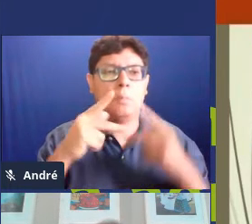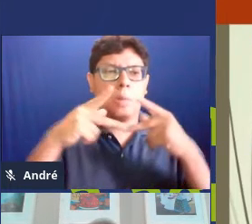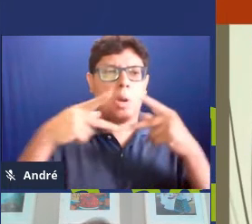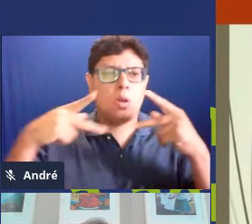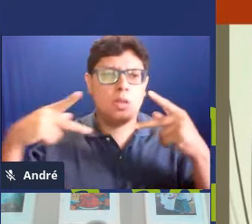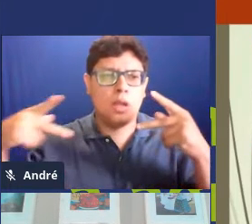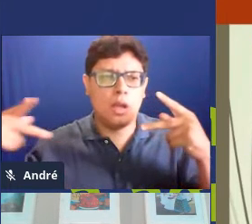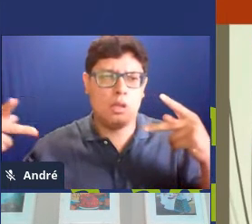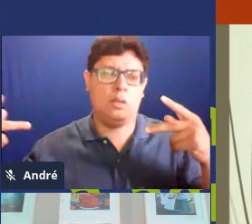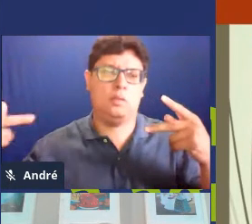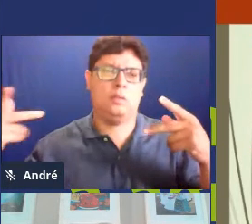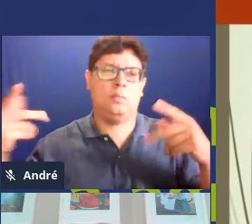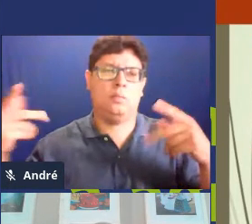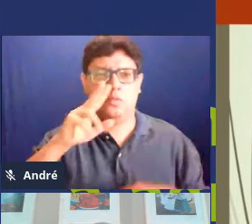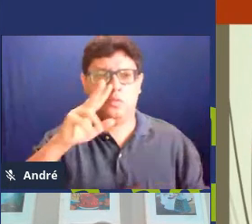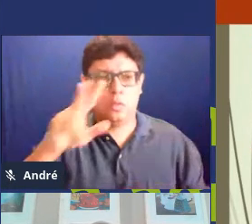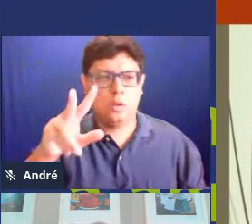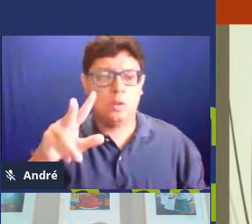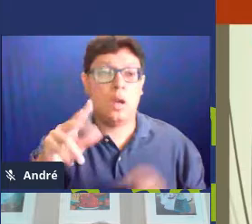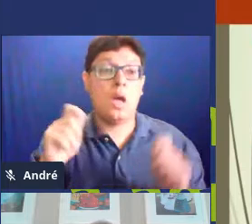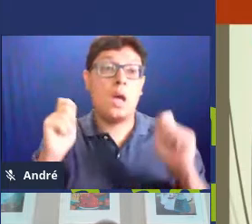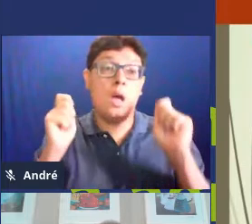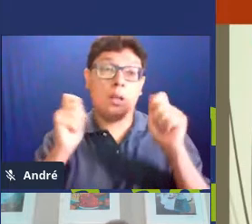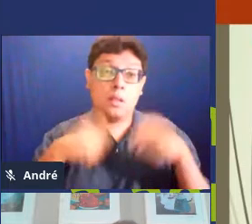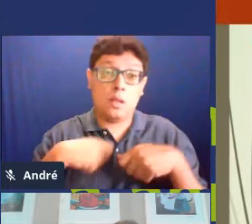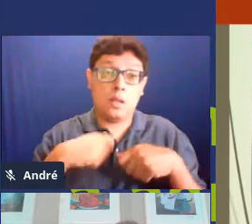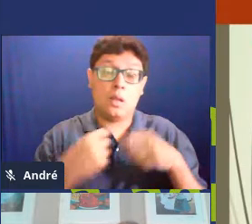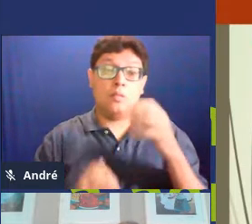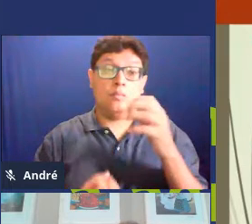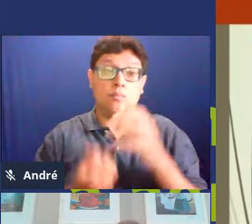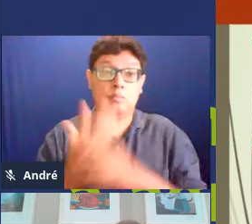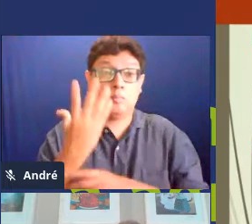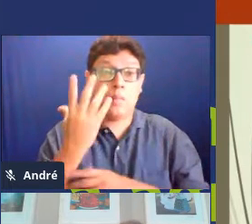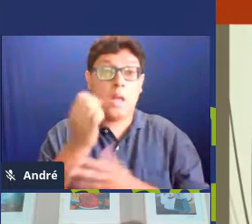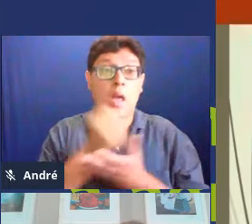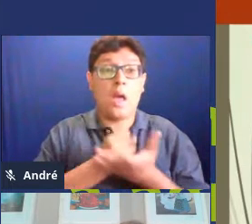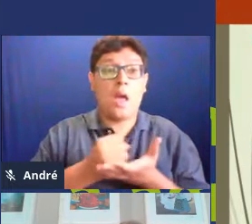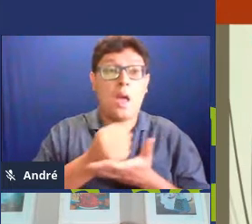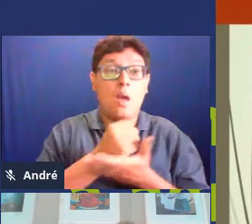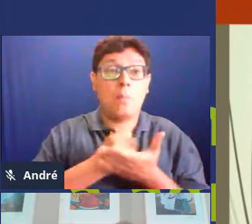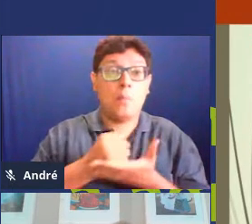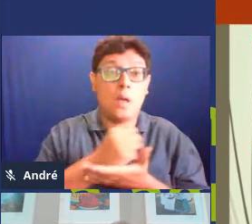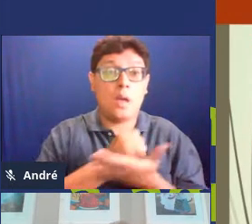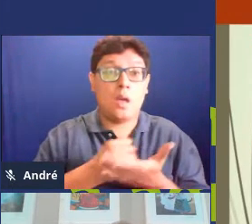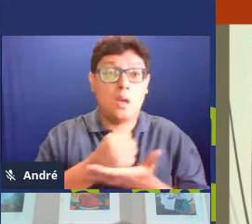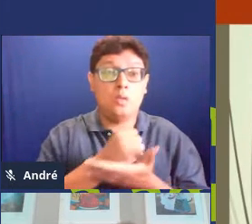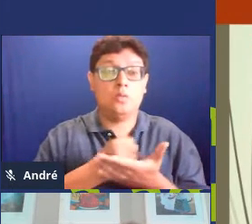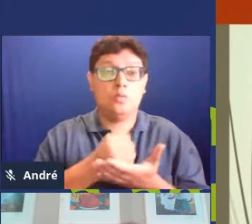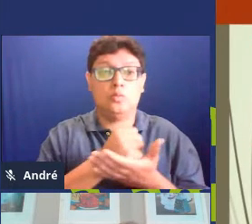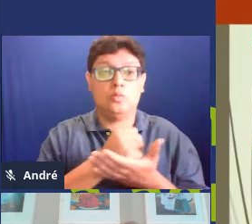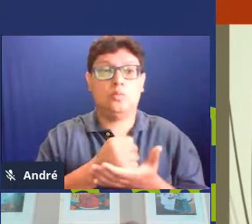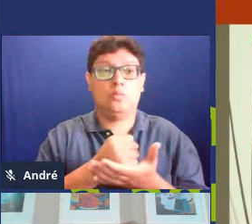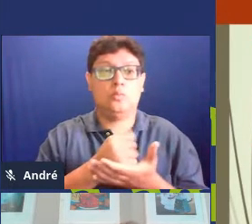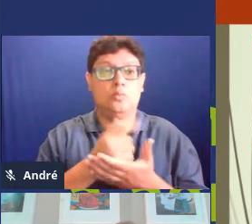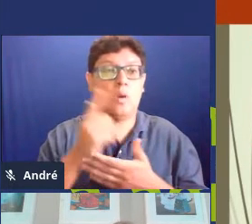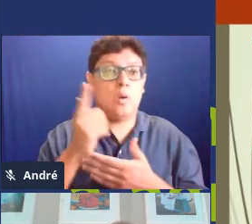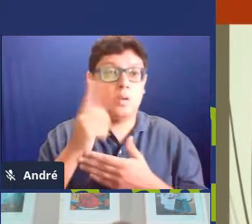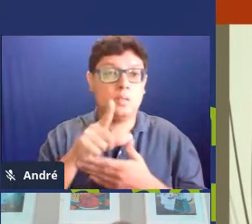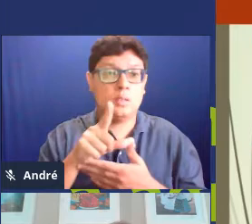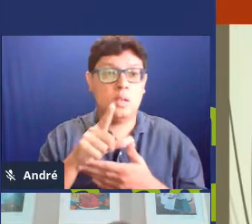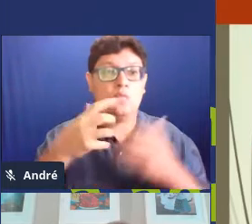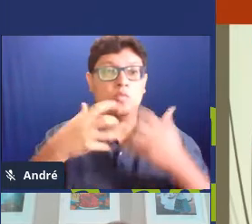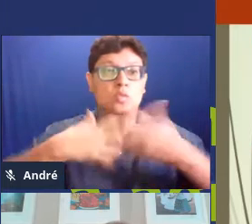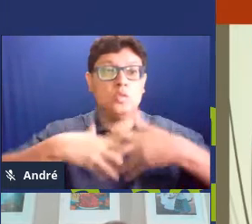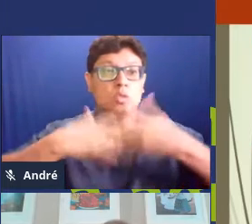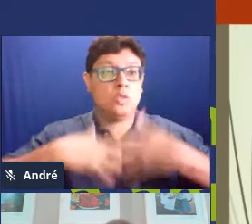como elaborar um medicamento específico que poderia se ligar a esse receptor. Então, eu dei um exemplo legal de algo que não